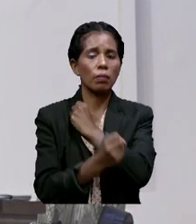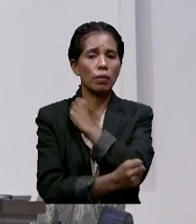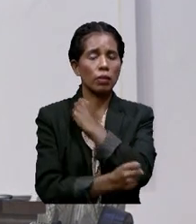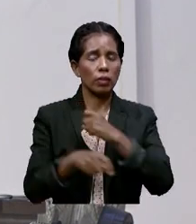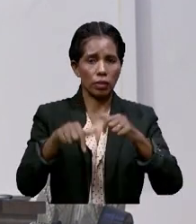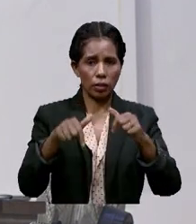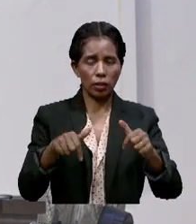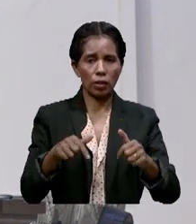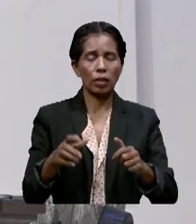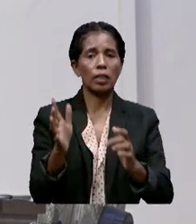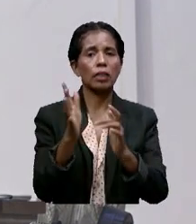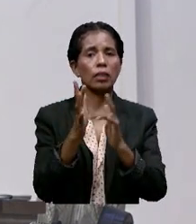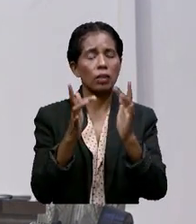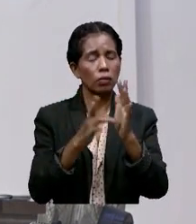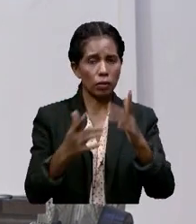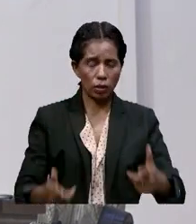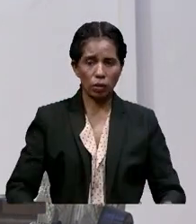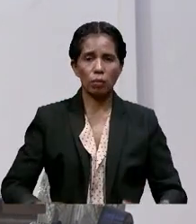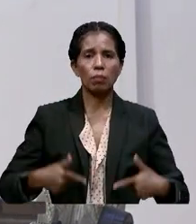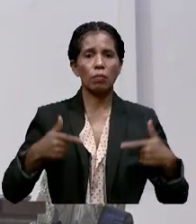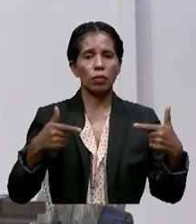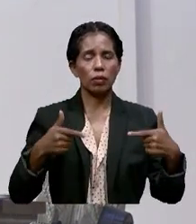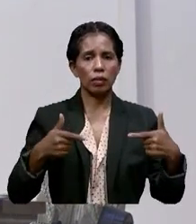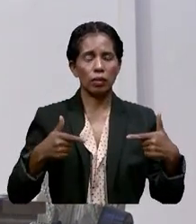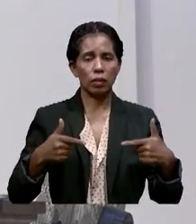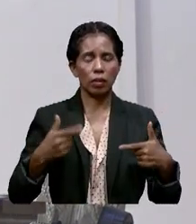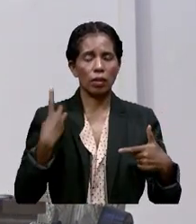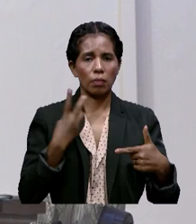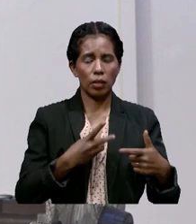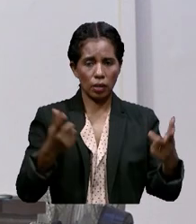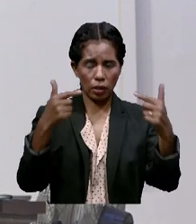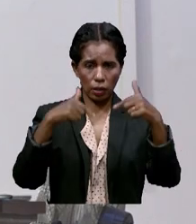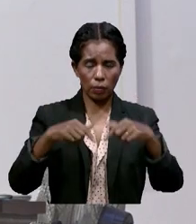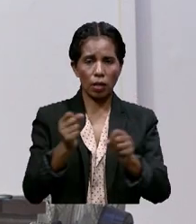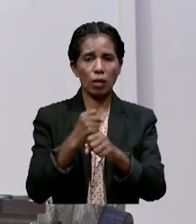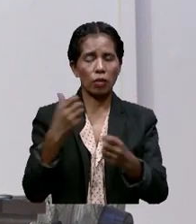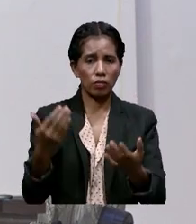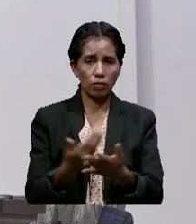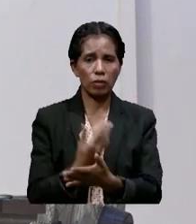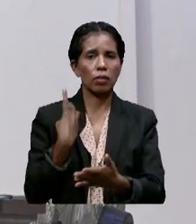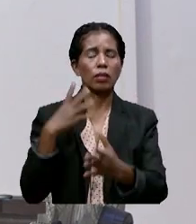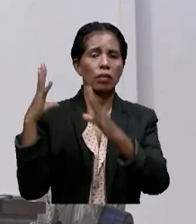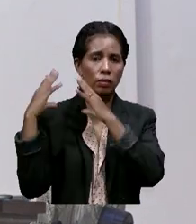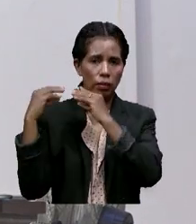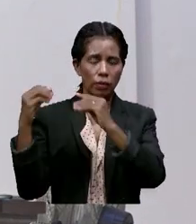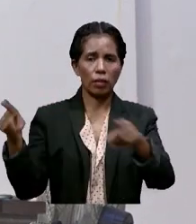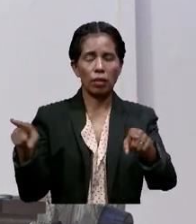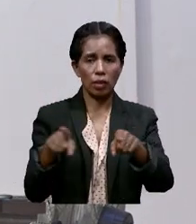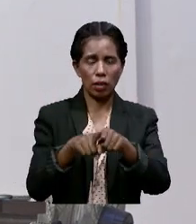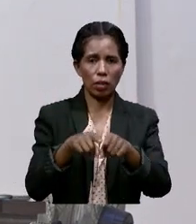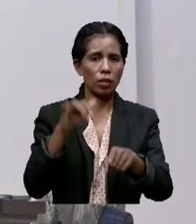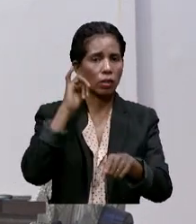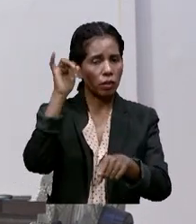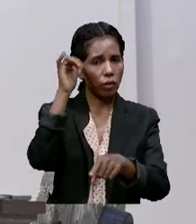Jesus ninia morisias, ma ita mos hafunda lidetan ita ne esperança, anessa odi kalan